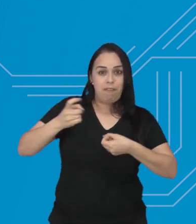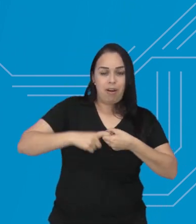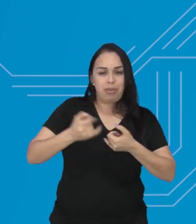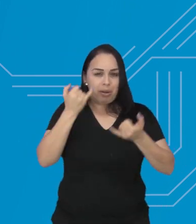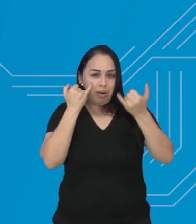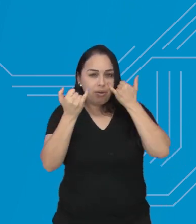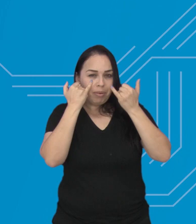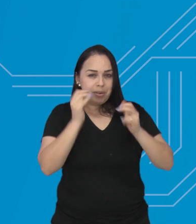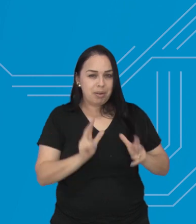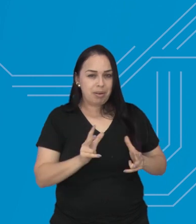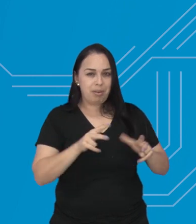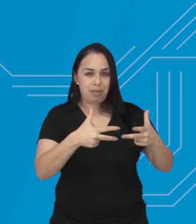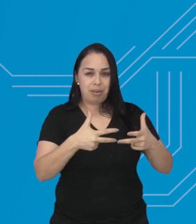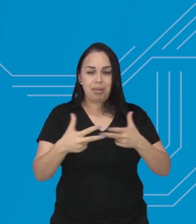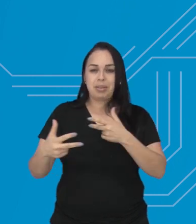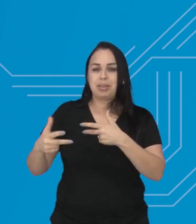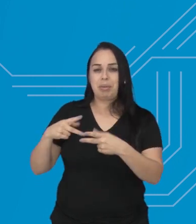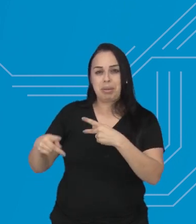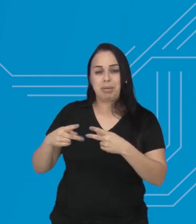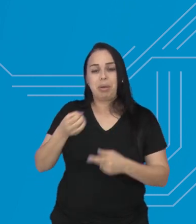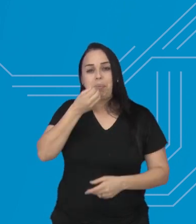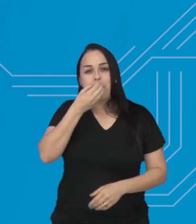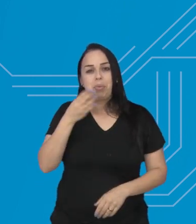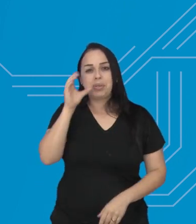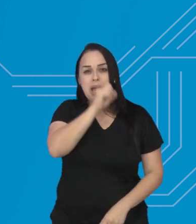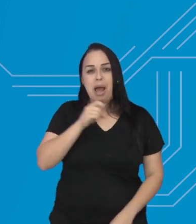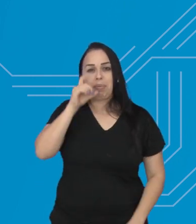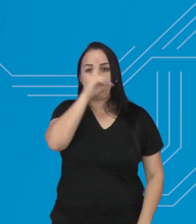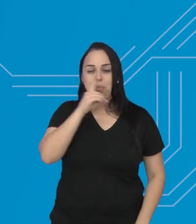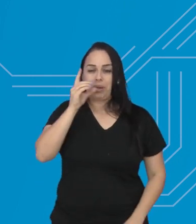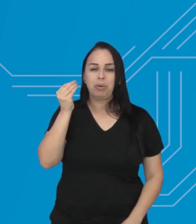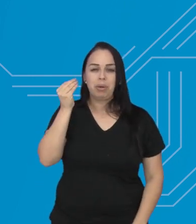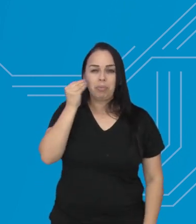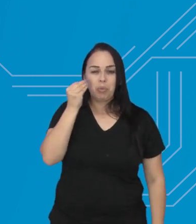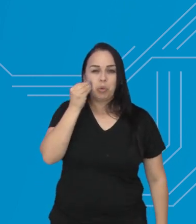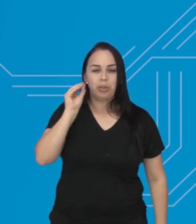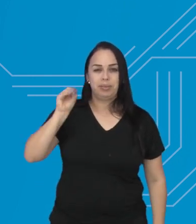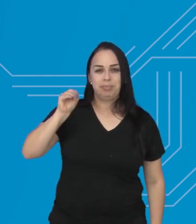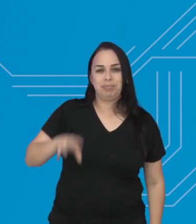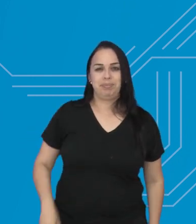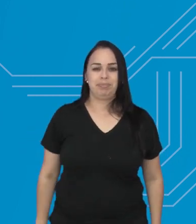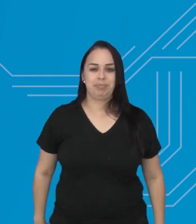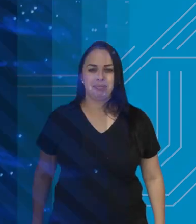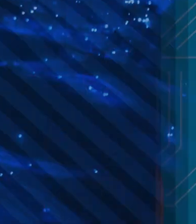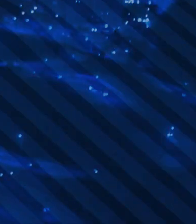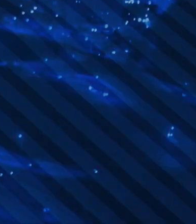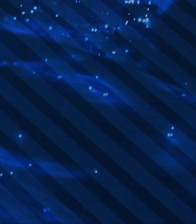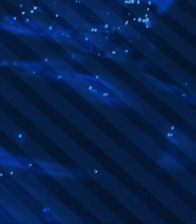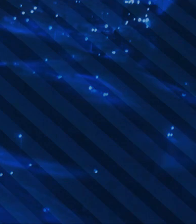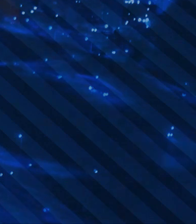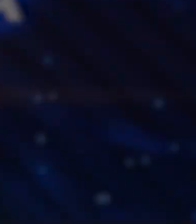mais notícias da Câmara e da nossa cidade. Bom fim de semana para você, aproveite, beijo, tchau!